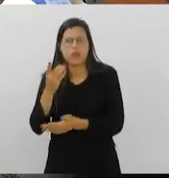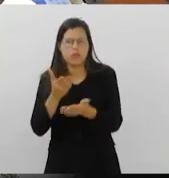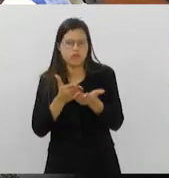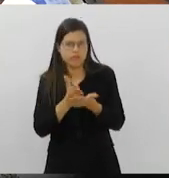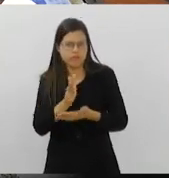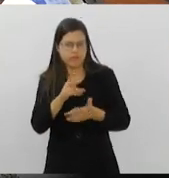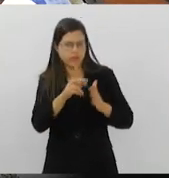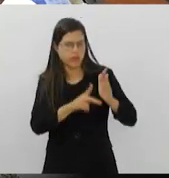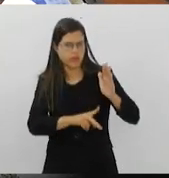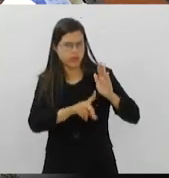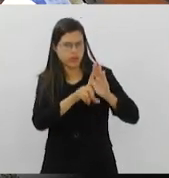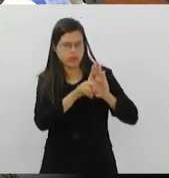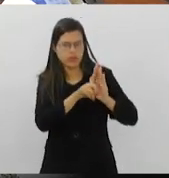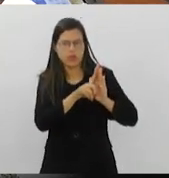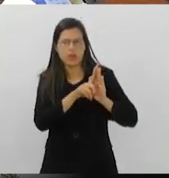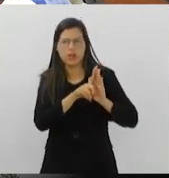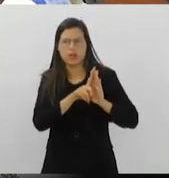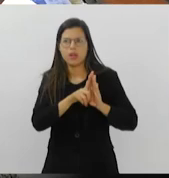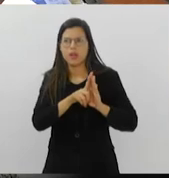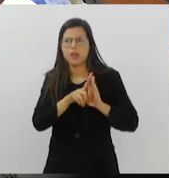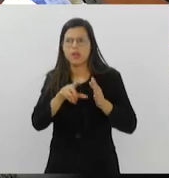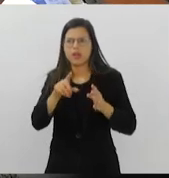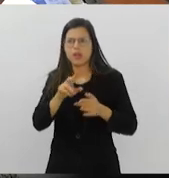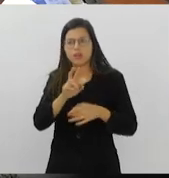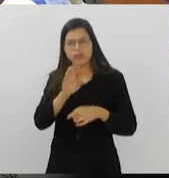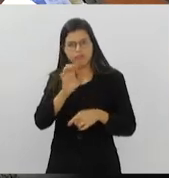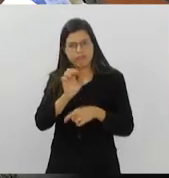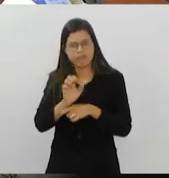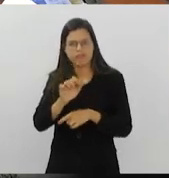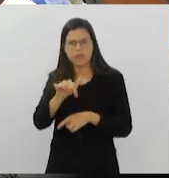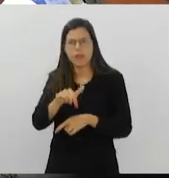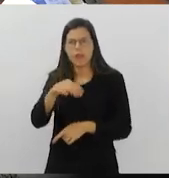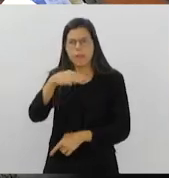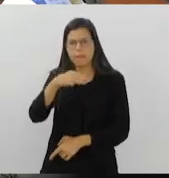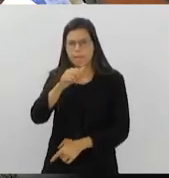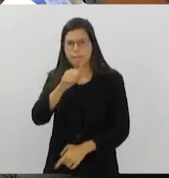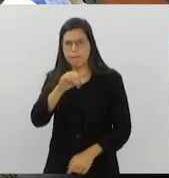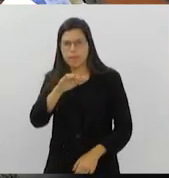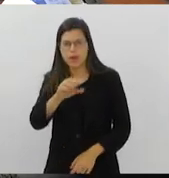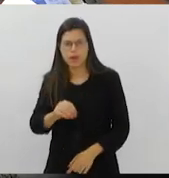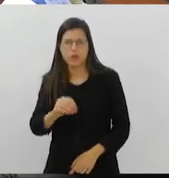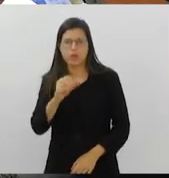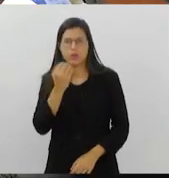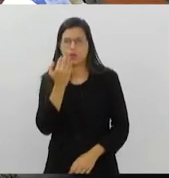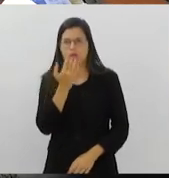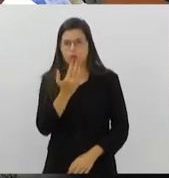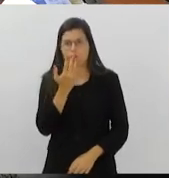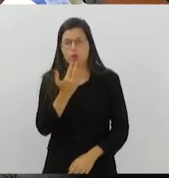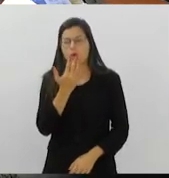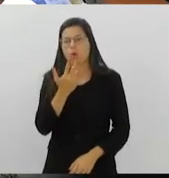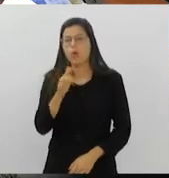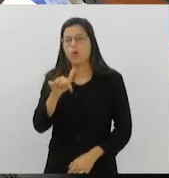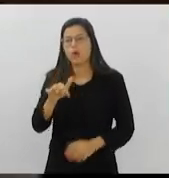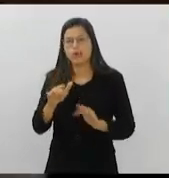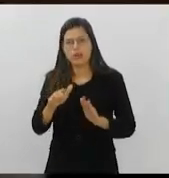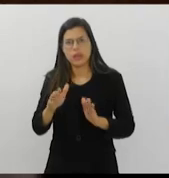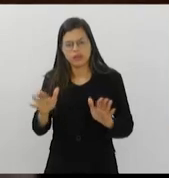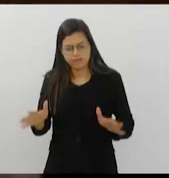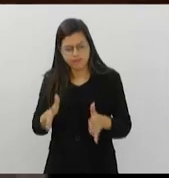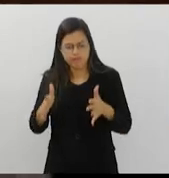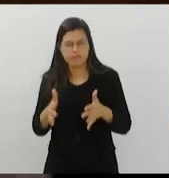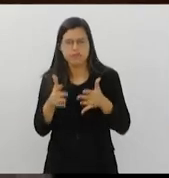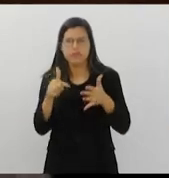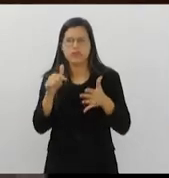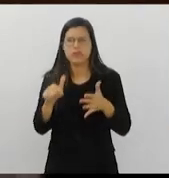lei que institui no âmbito do nosso Estado a campanha Maio Furtacor, que é dedicado às ações de conscientização, incentivo ao